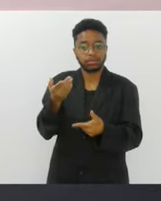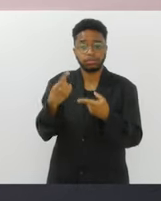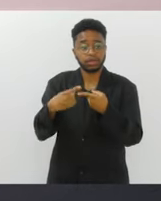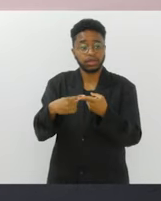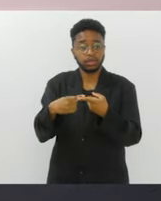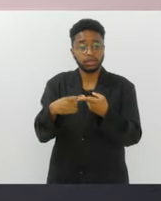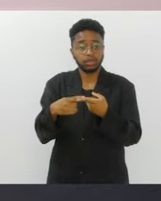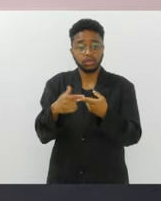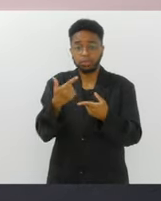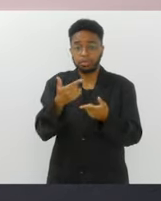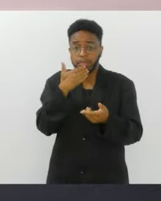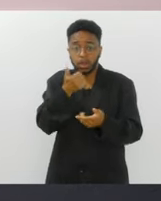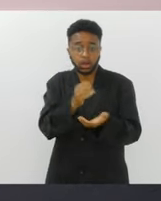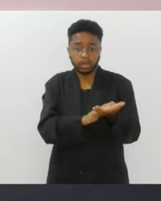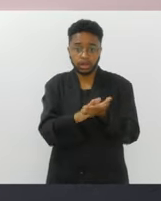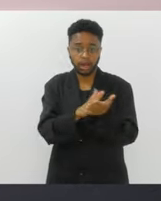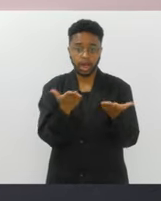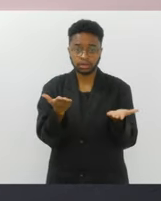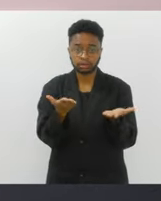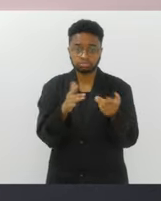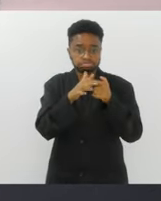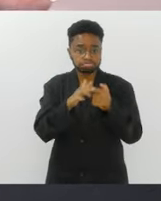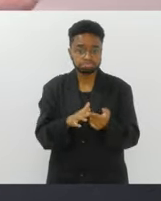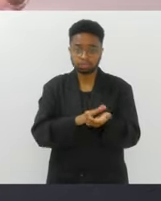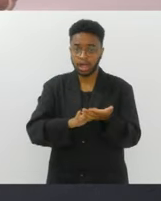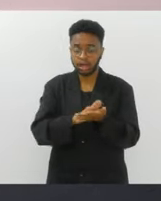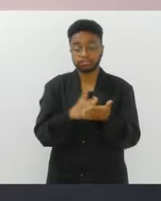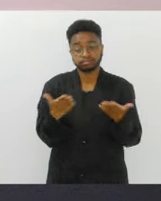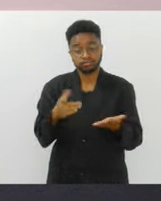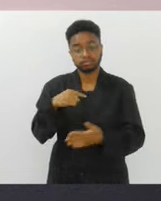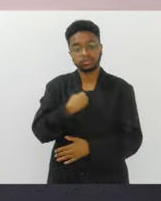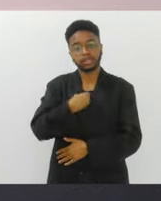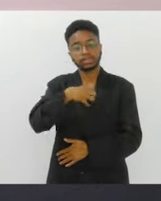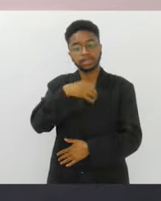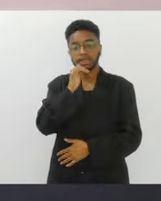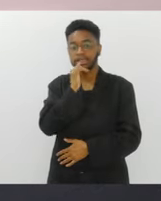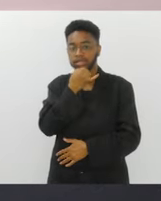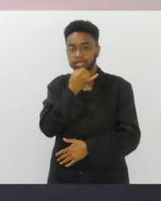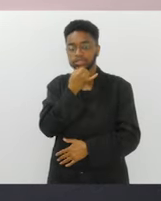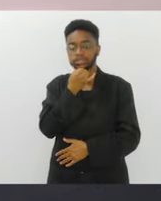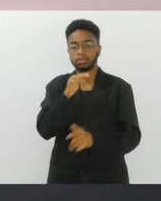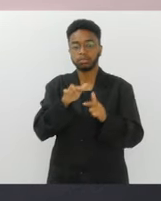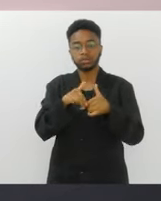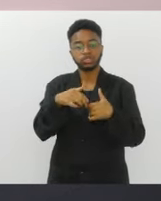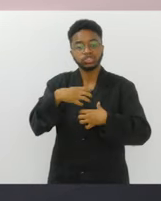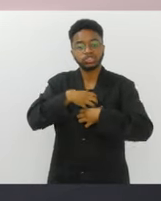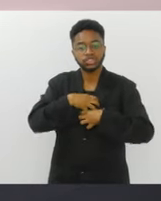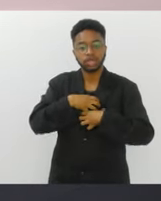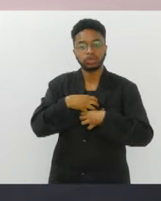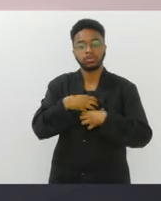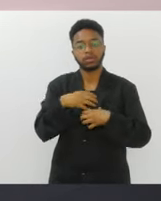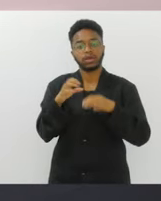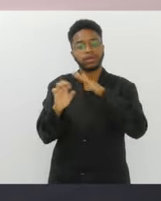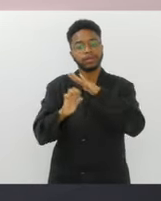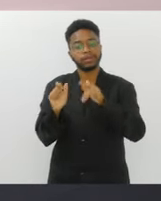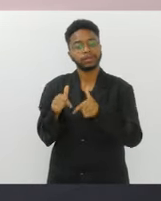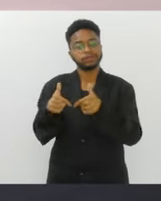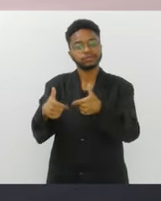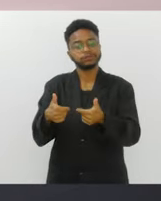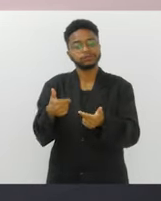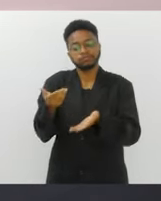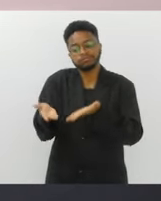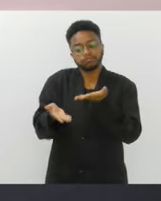melhoria. E a gente fica entristecido com a forma que a supervia vem tratando